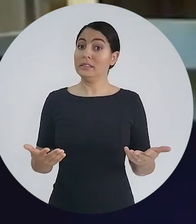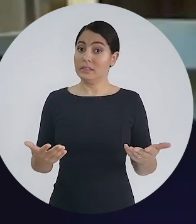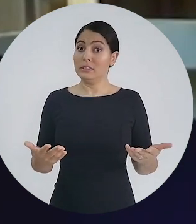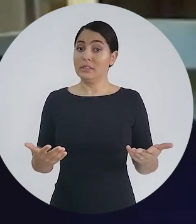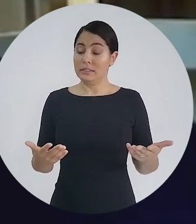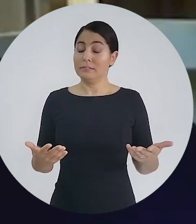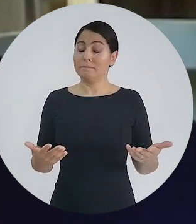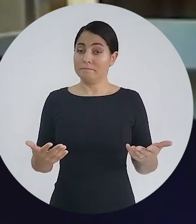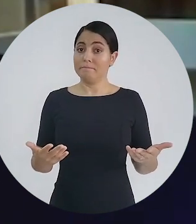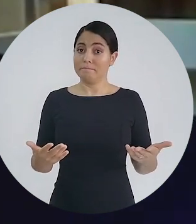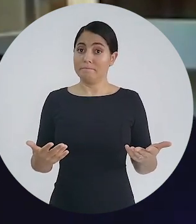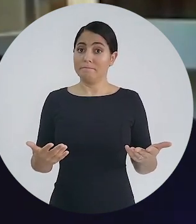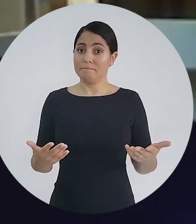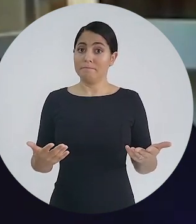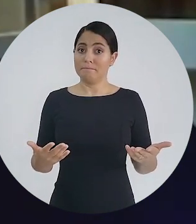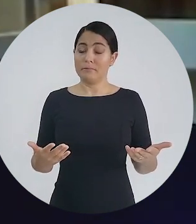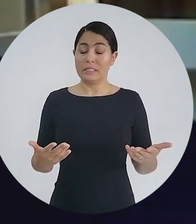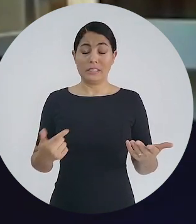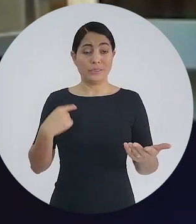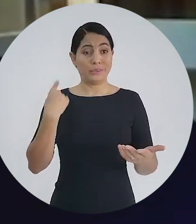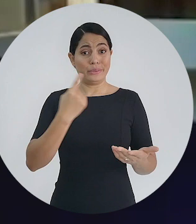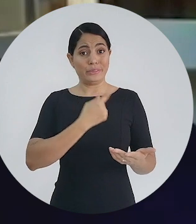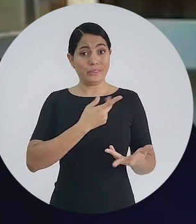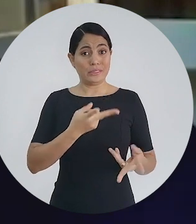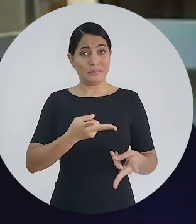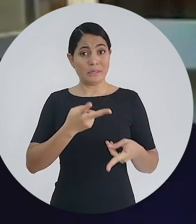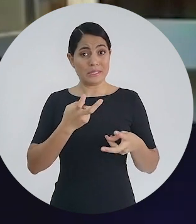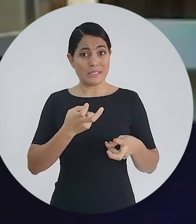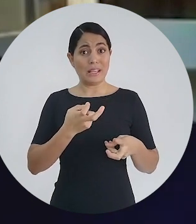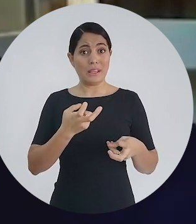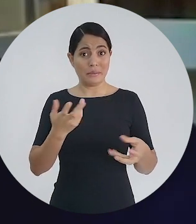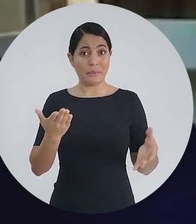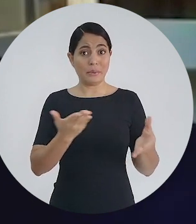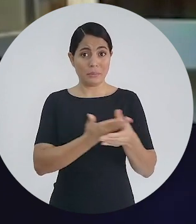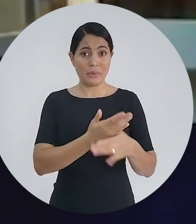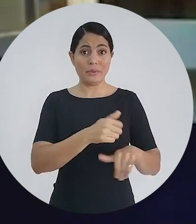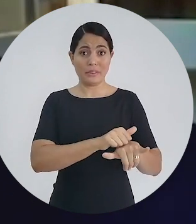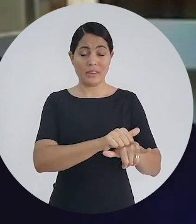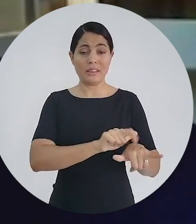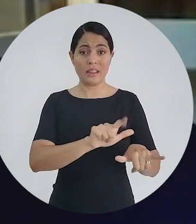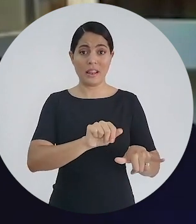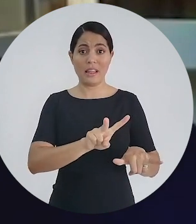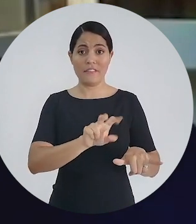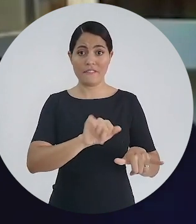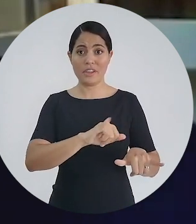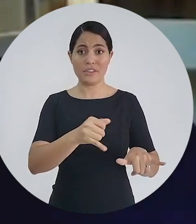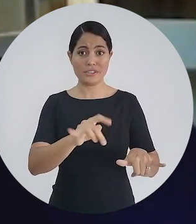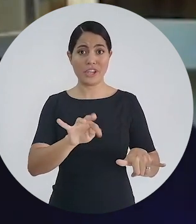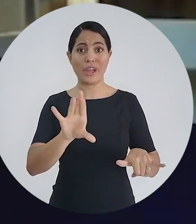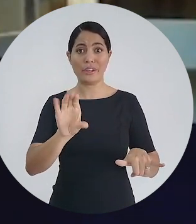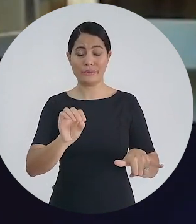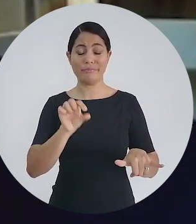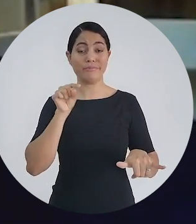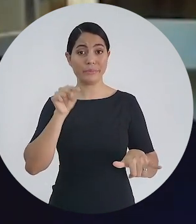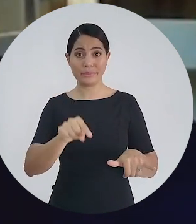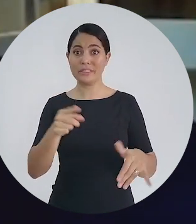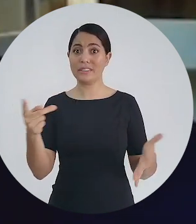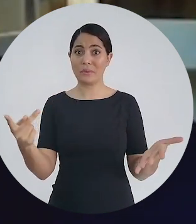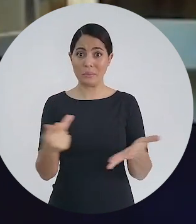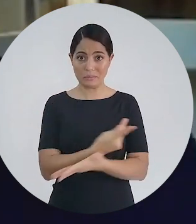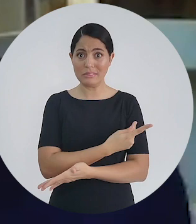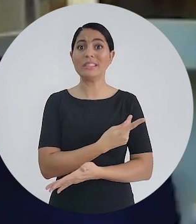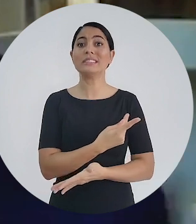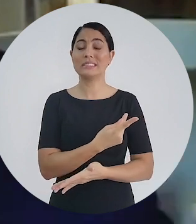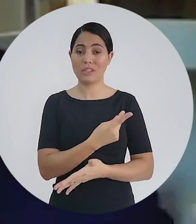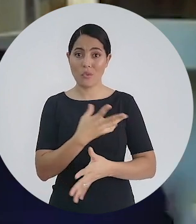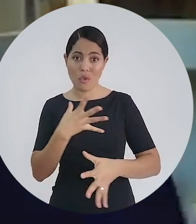a mais abjeta e perniciosa violação da prerrogativa profissional do advogado. A invasão pelo